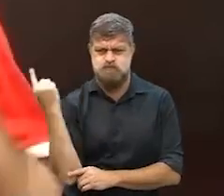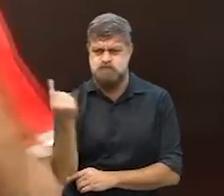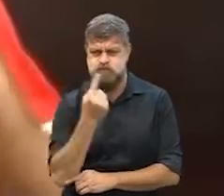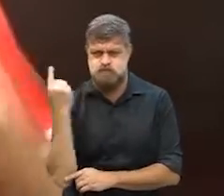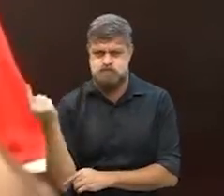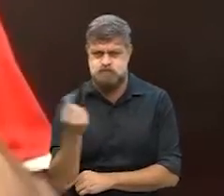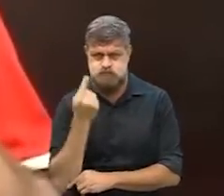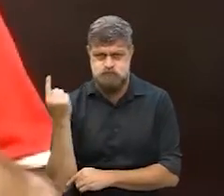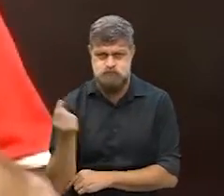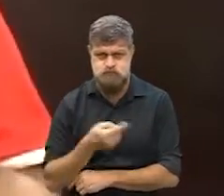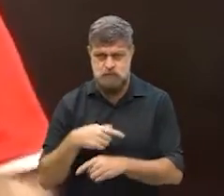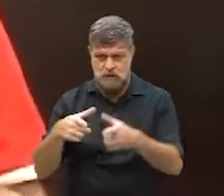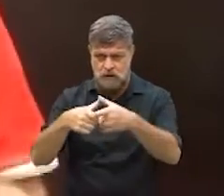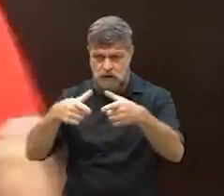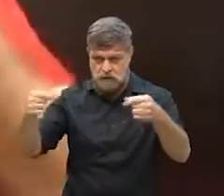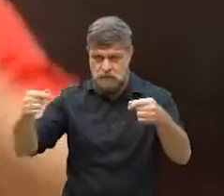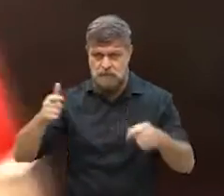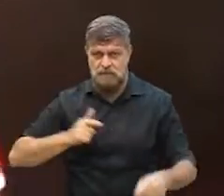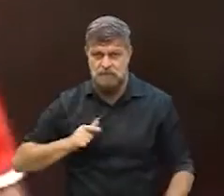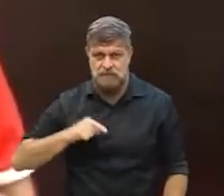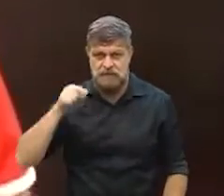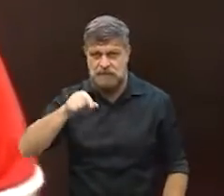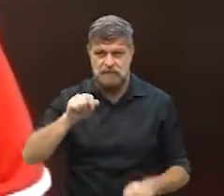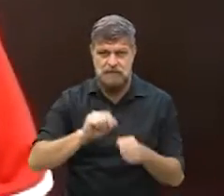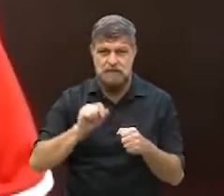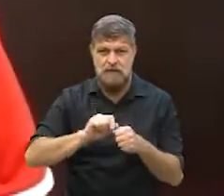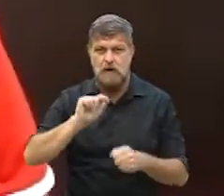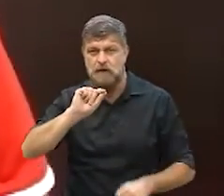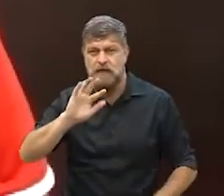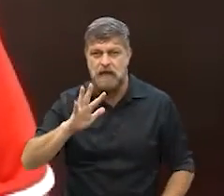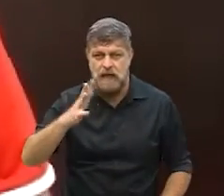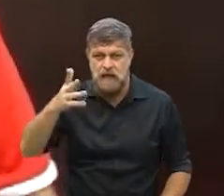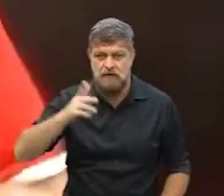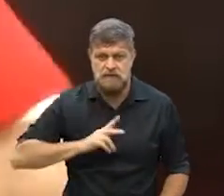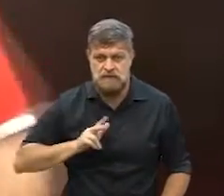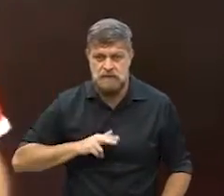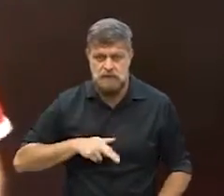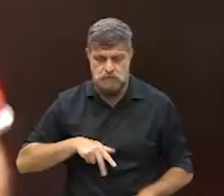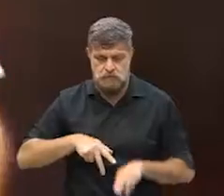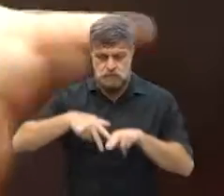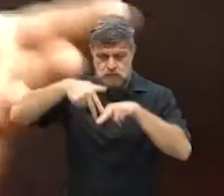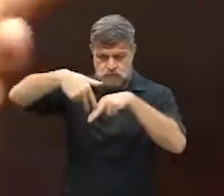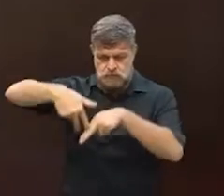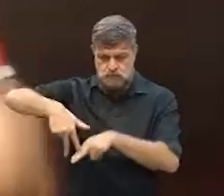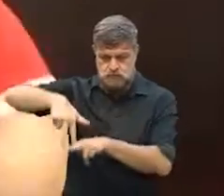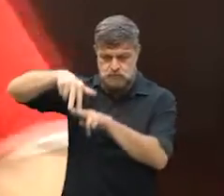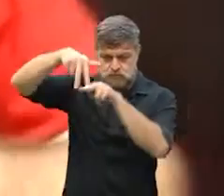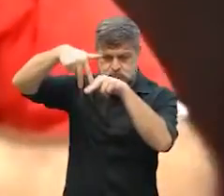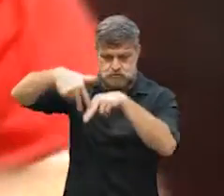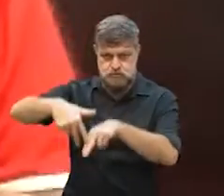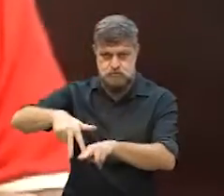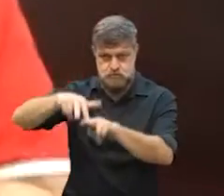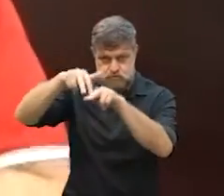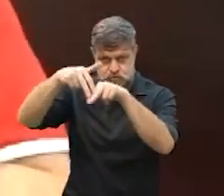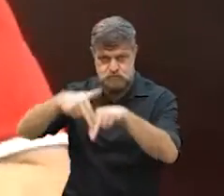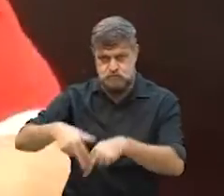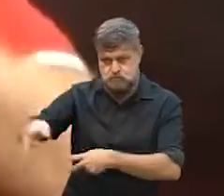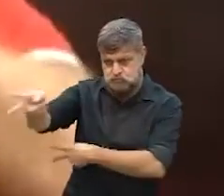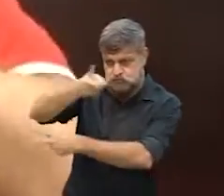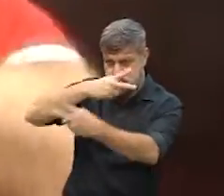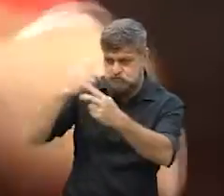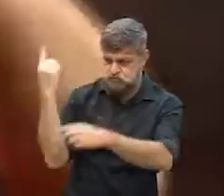as Olimpíadas lá no Japão, que adiantou a prova de surf. Você citou ali, né,